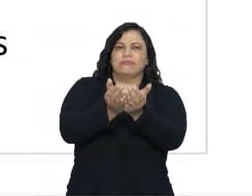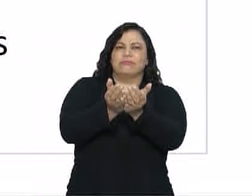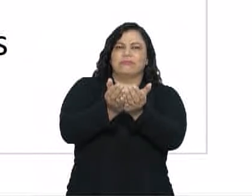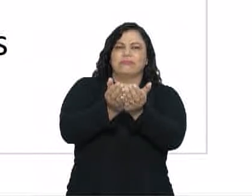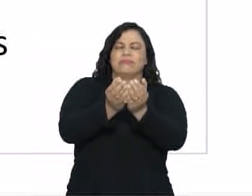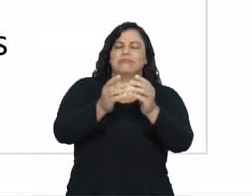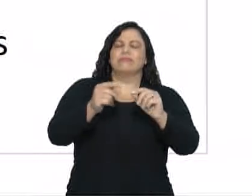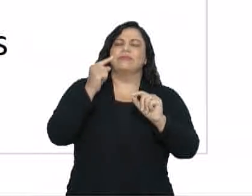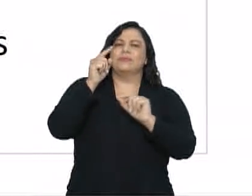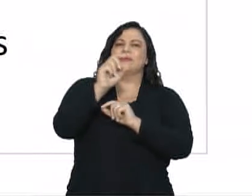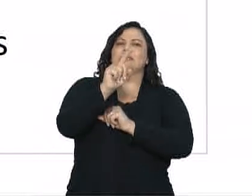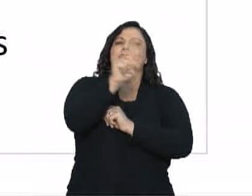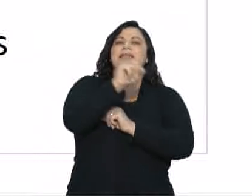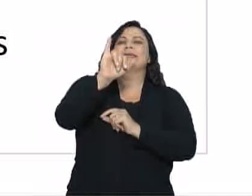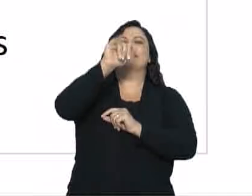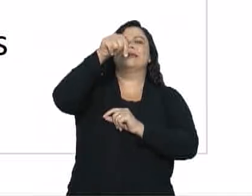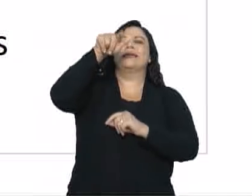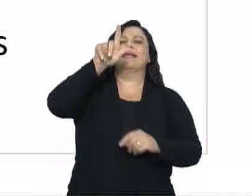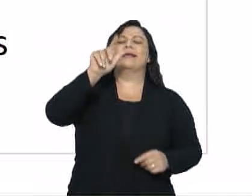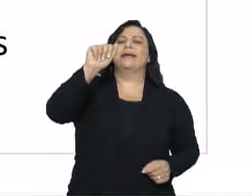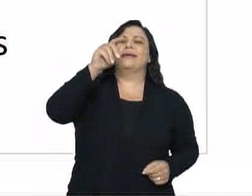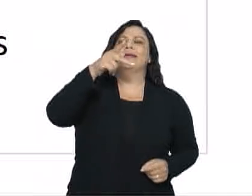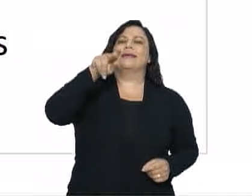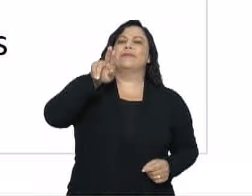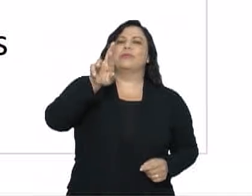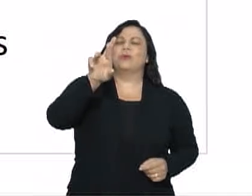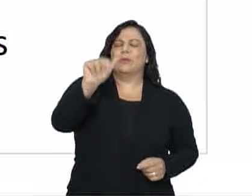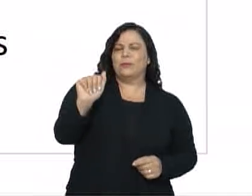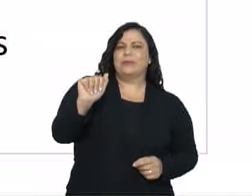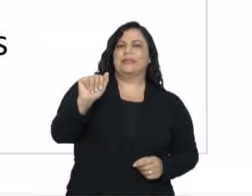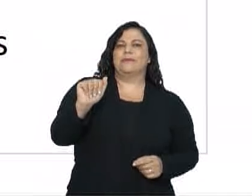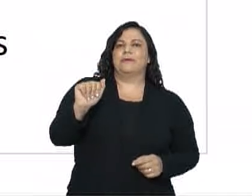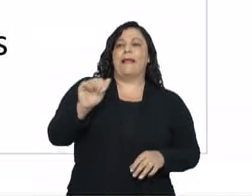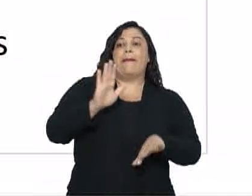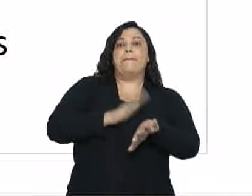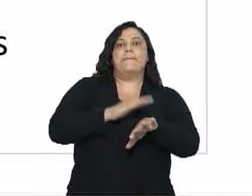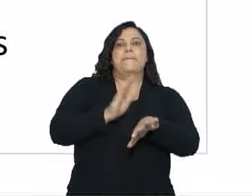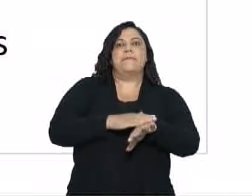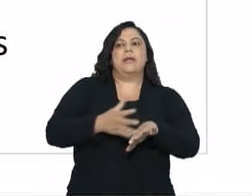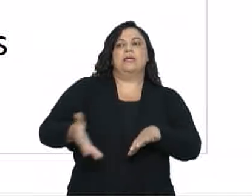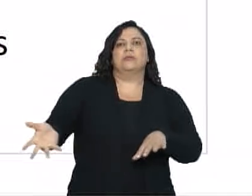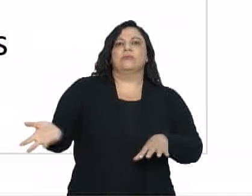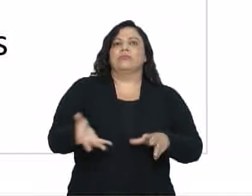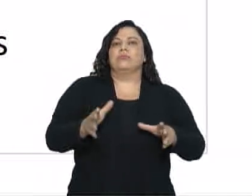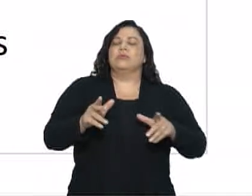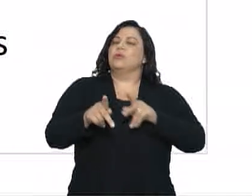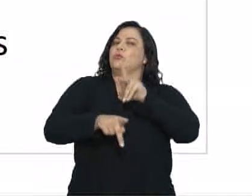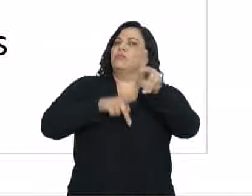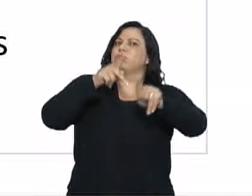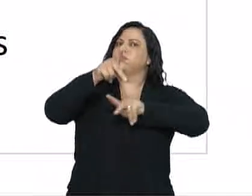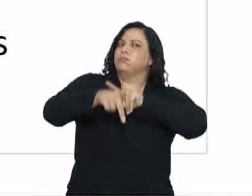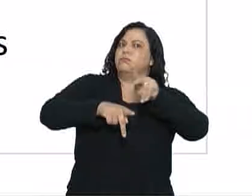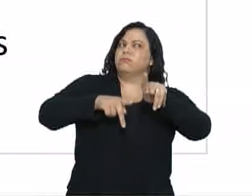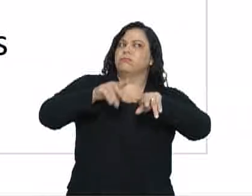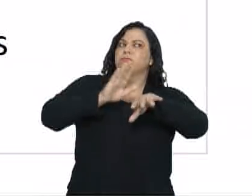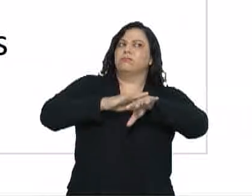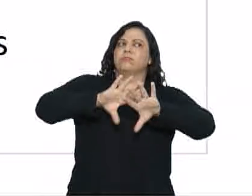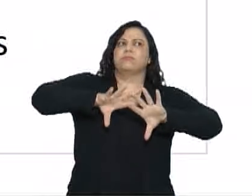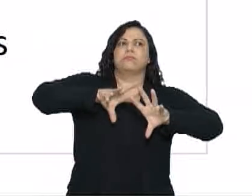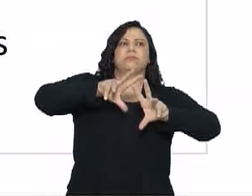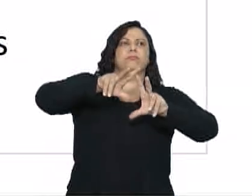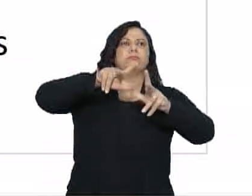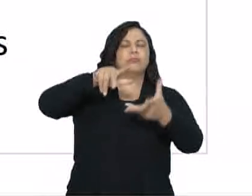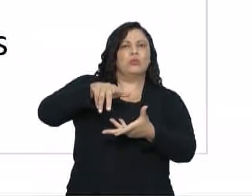de Singapura, um dos mais movimentados do mundo. Quando você olha para uma imagem e vê